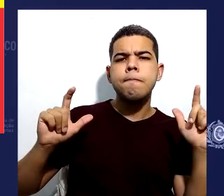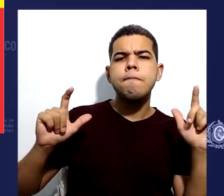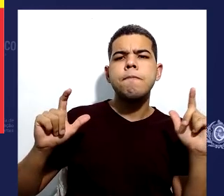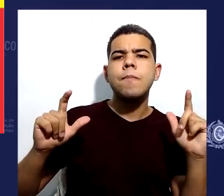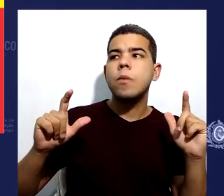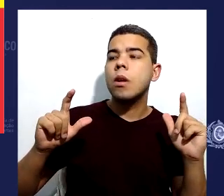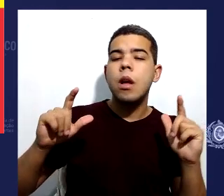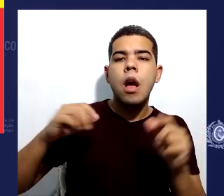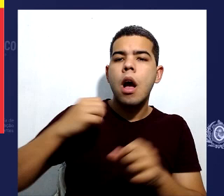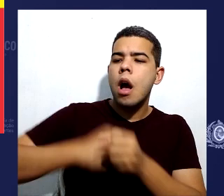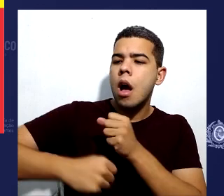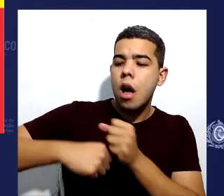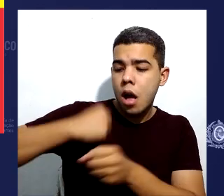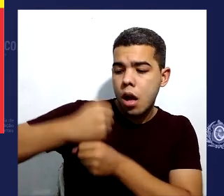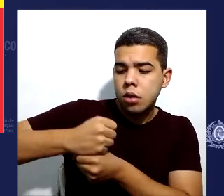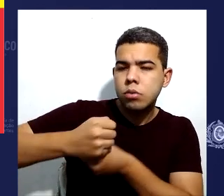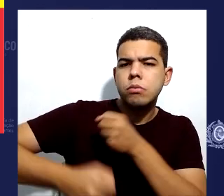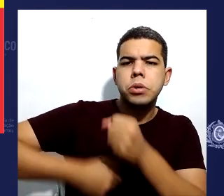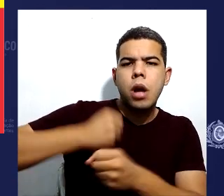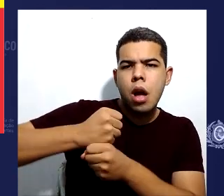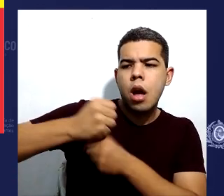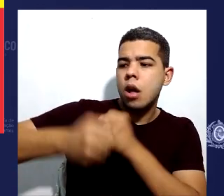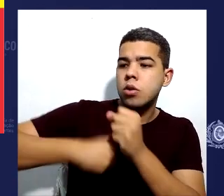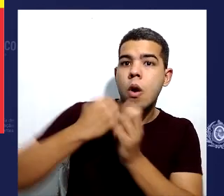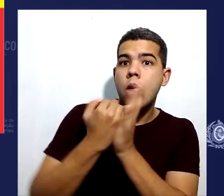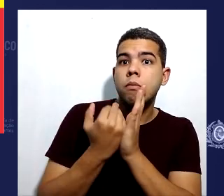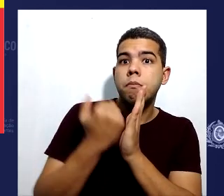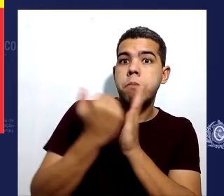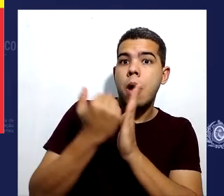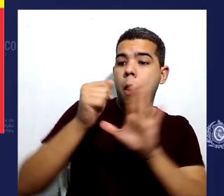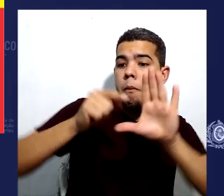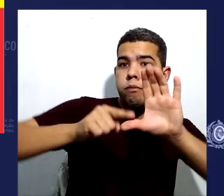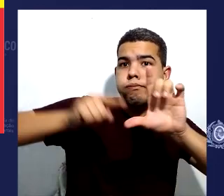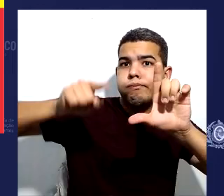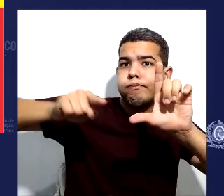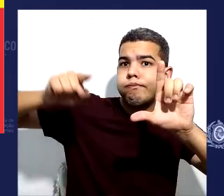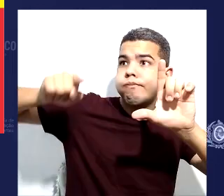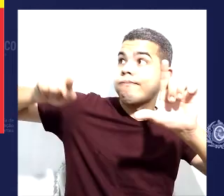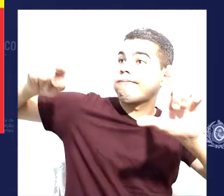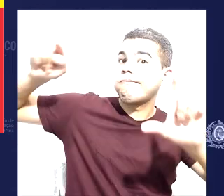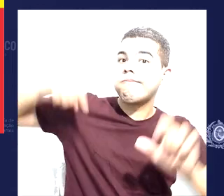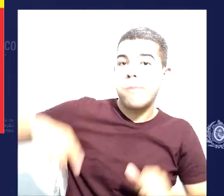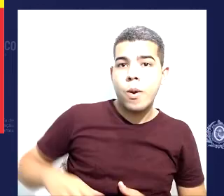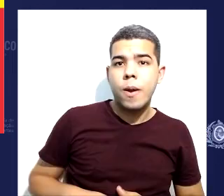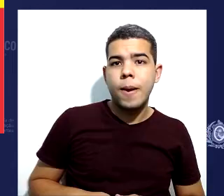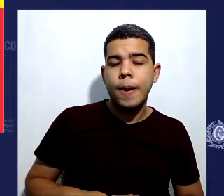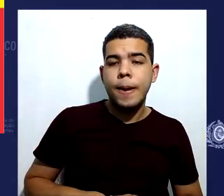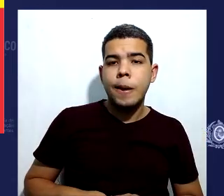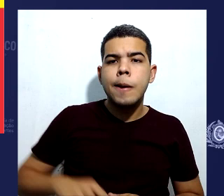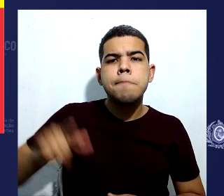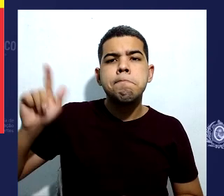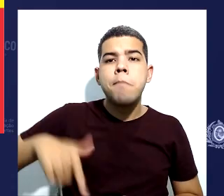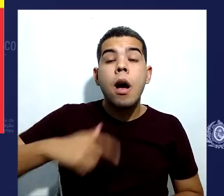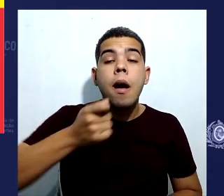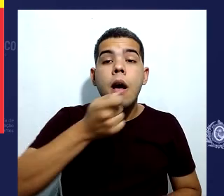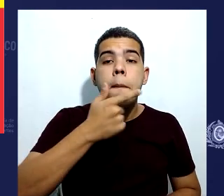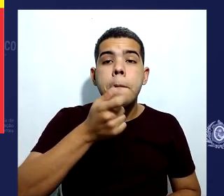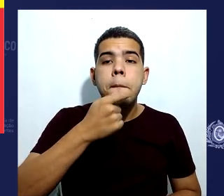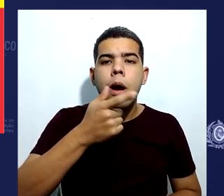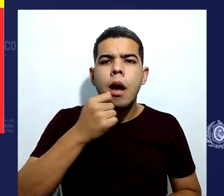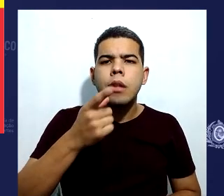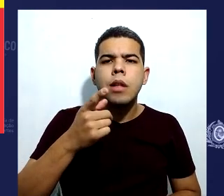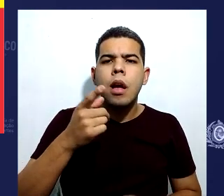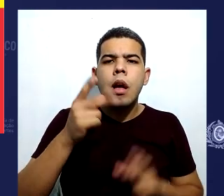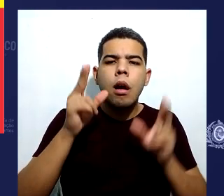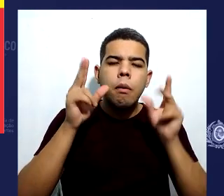cada vez maior. Outra grande preocupação é com o abuso de medicação sedativas, os famosos